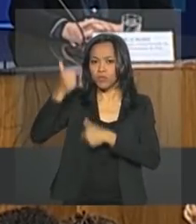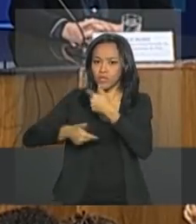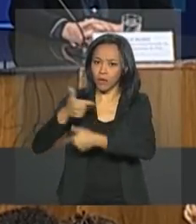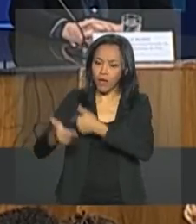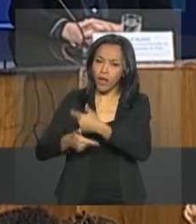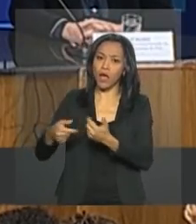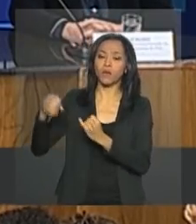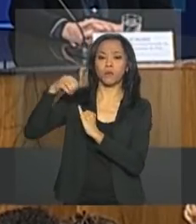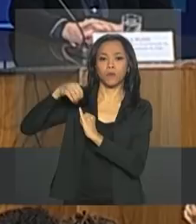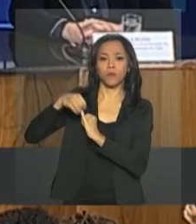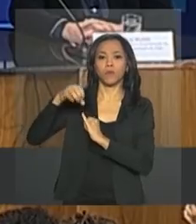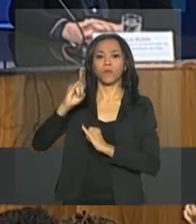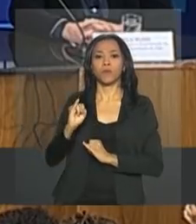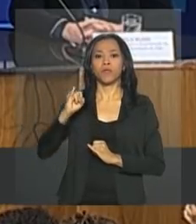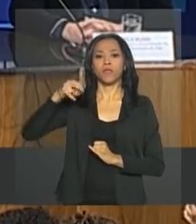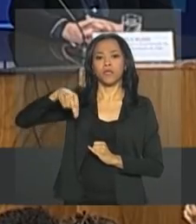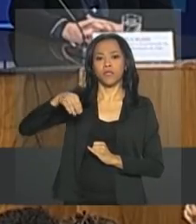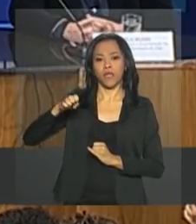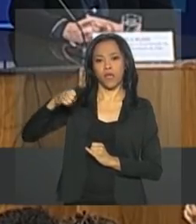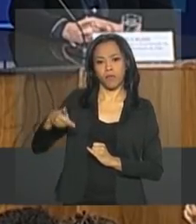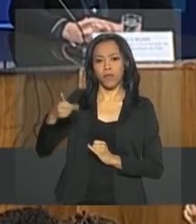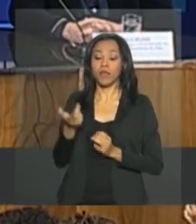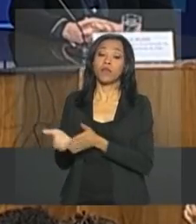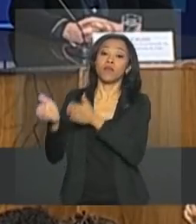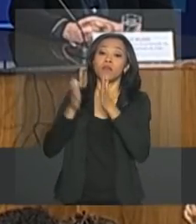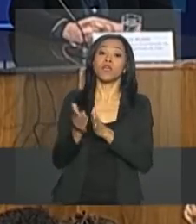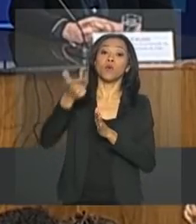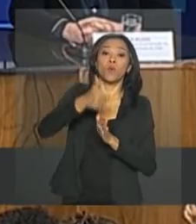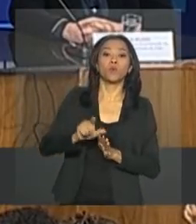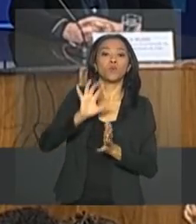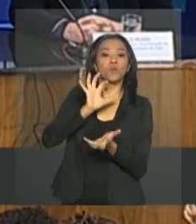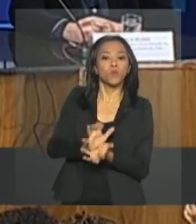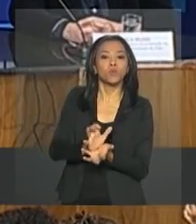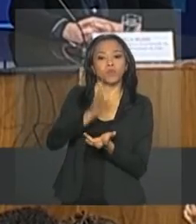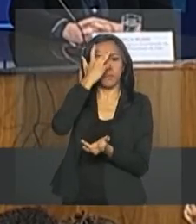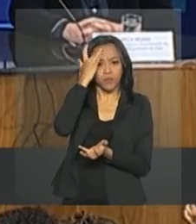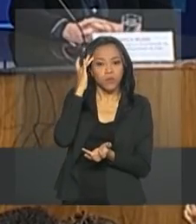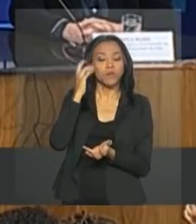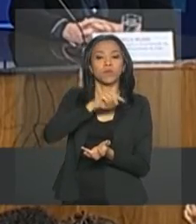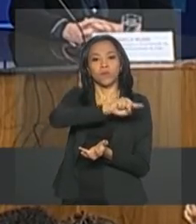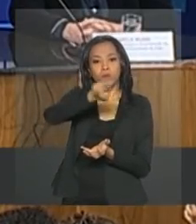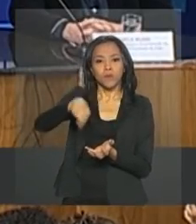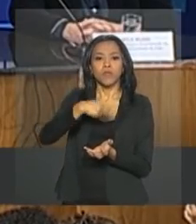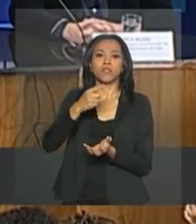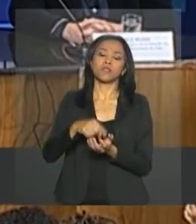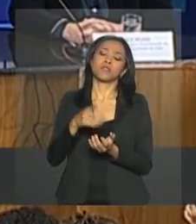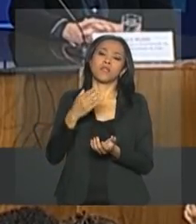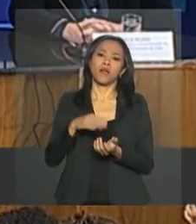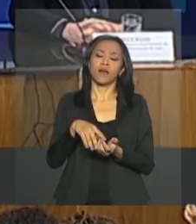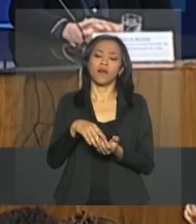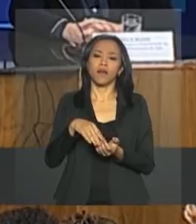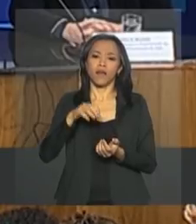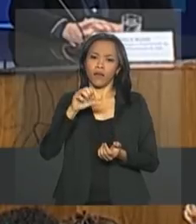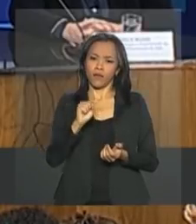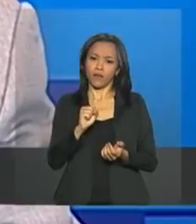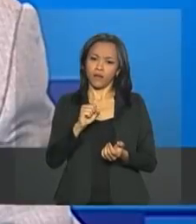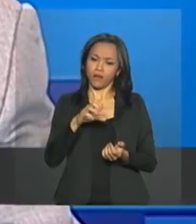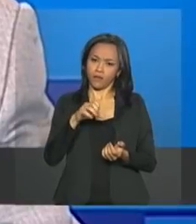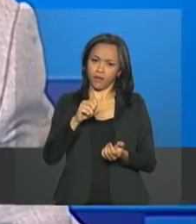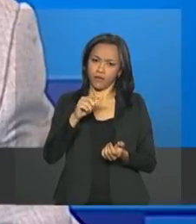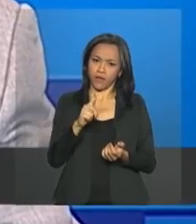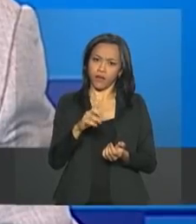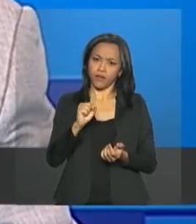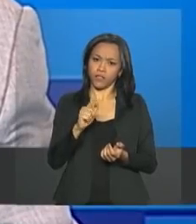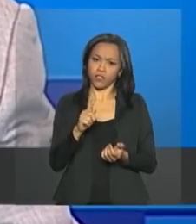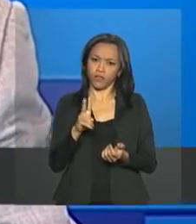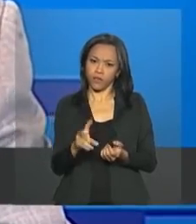de todos os parceiros do consórcio é da cesgranrio do fgv da gráfica da